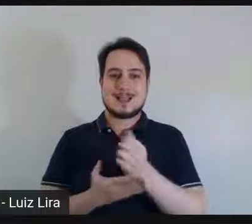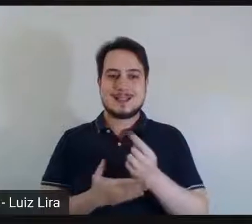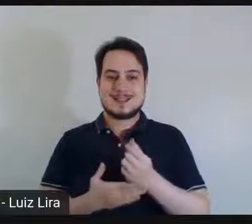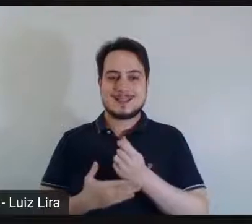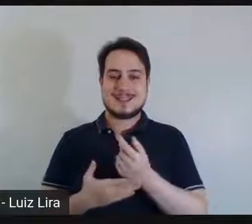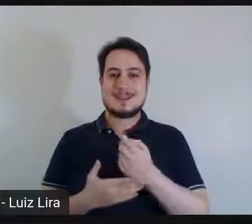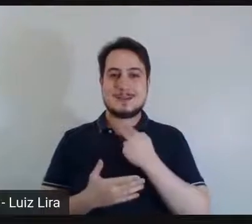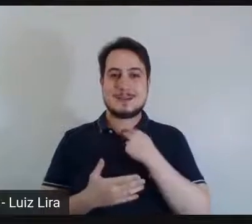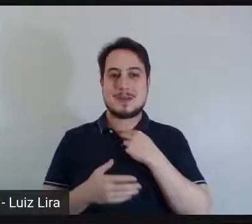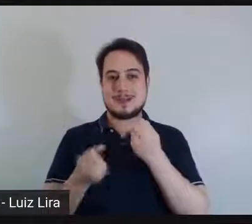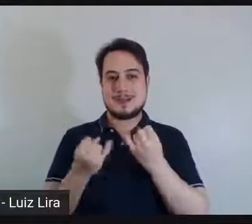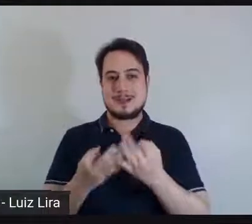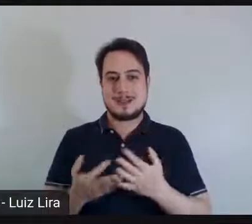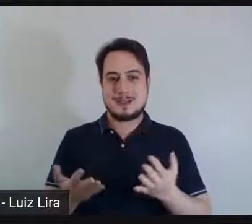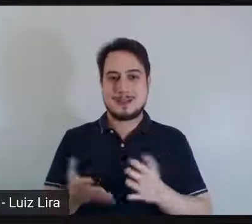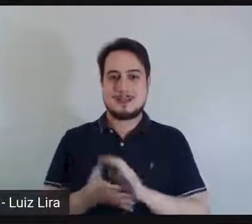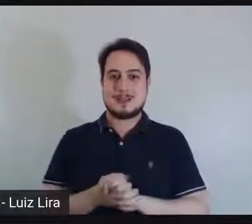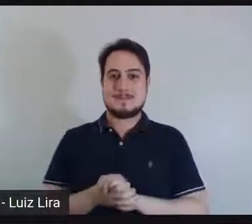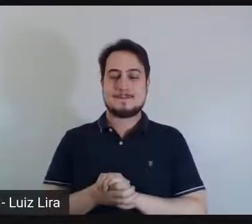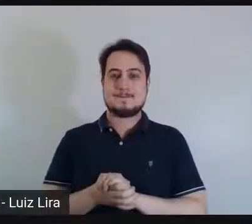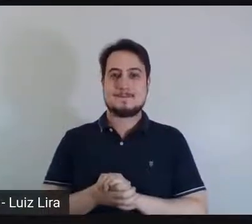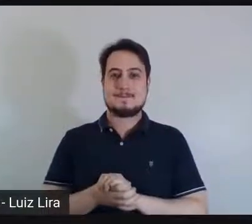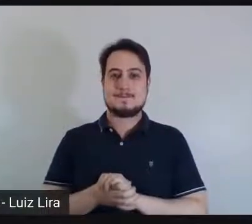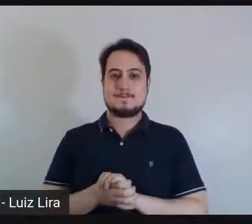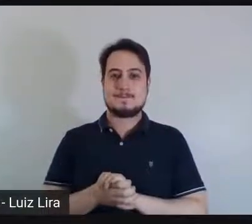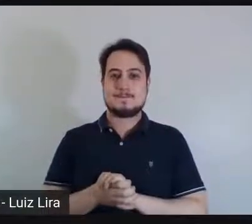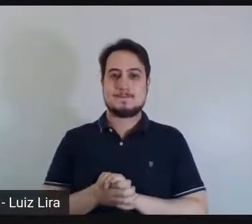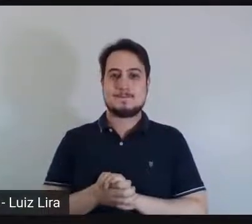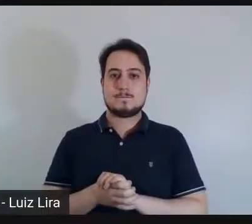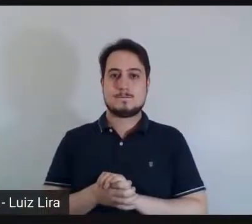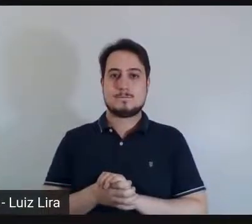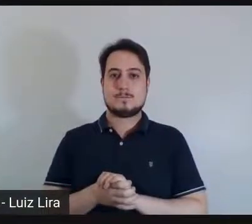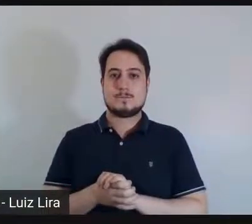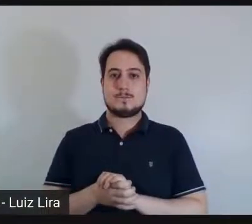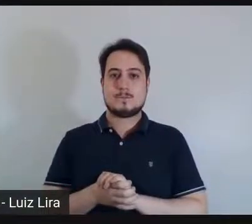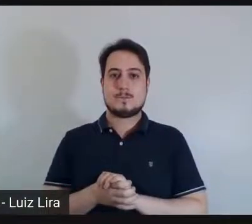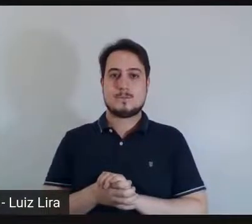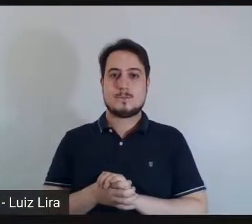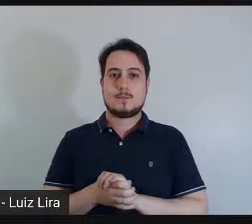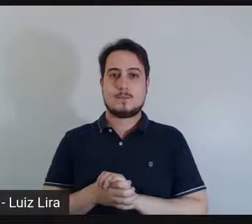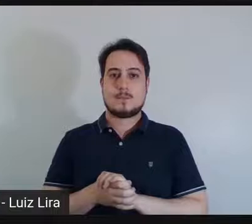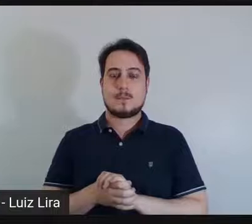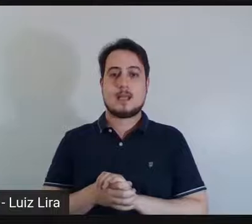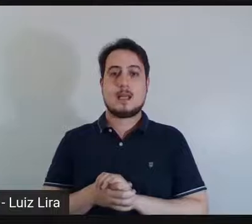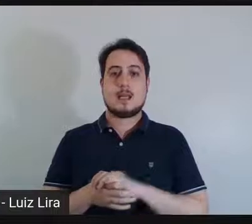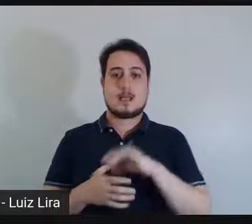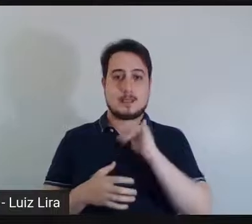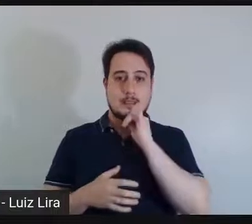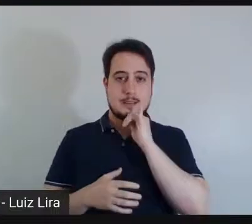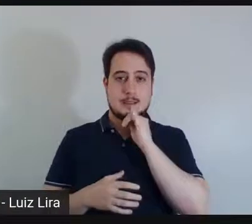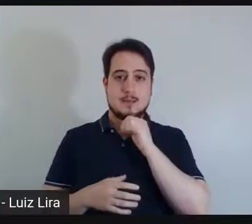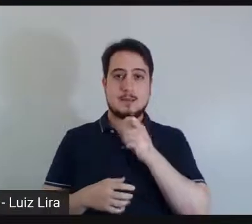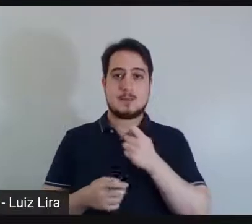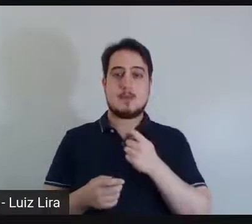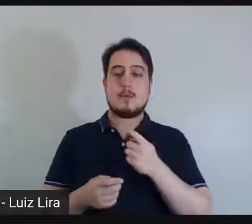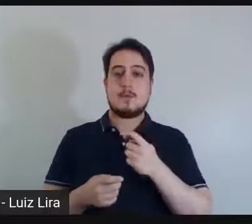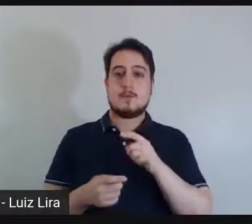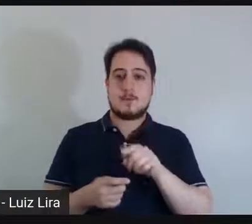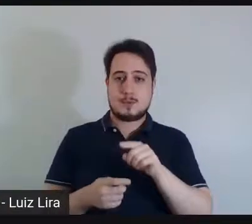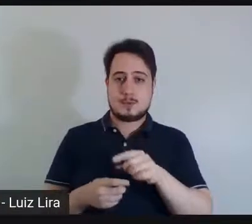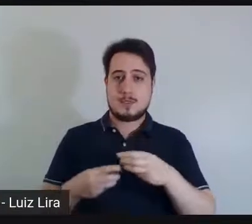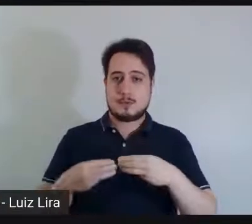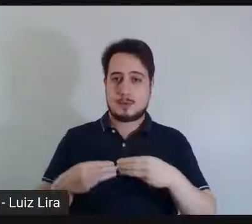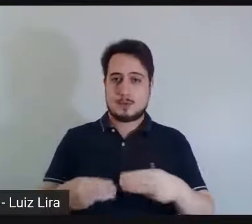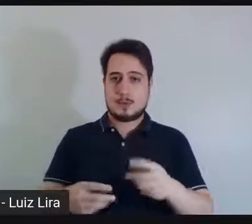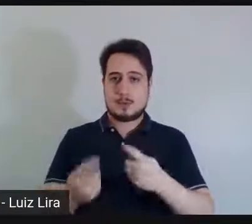assim... Daniel, olha só. André, se você é o ministro da Economia, Daniel Moraes, você tem